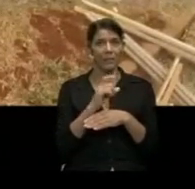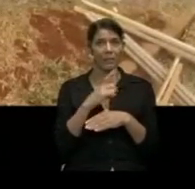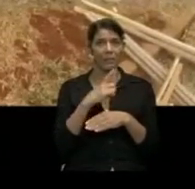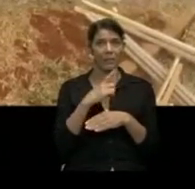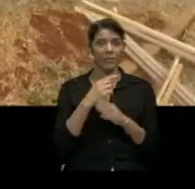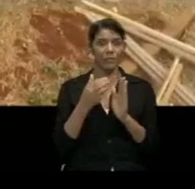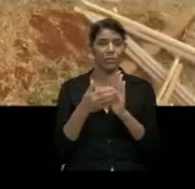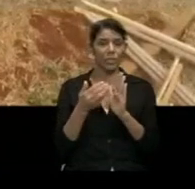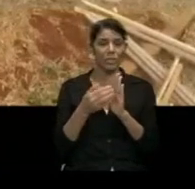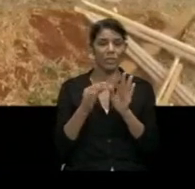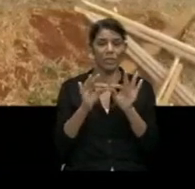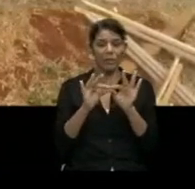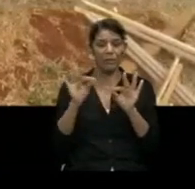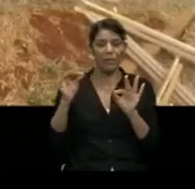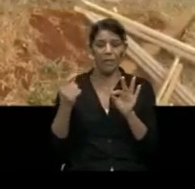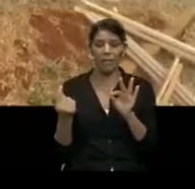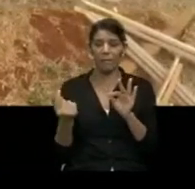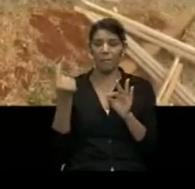está tirando daquele pilar